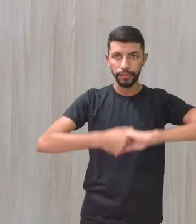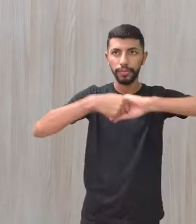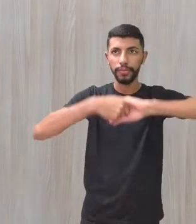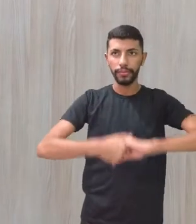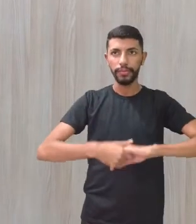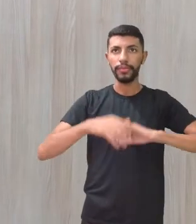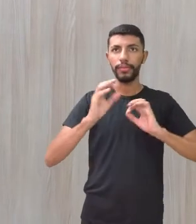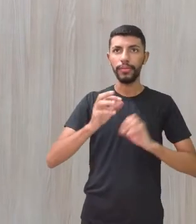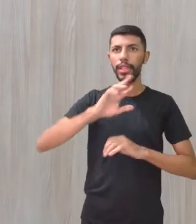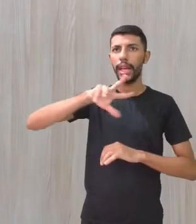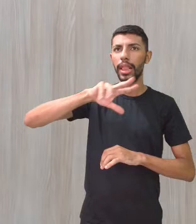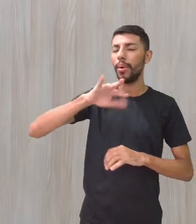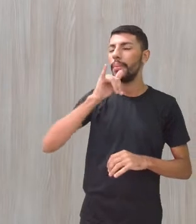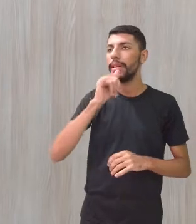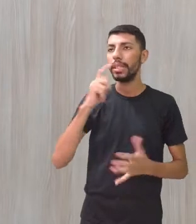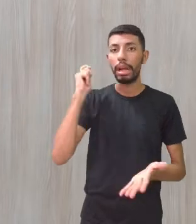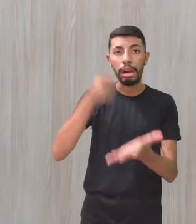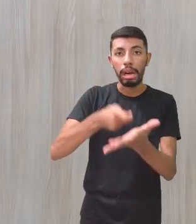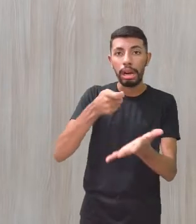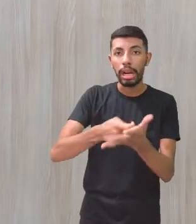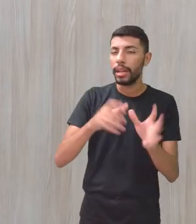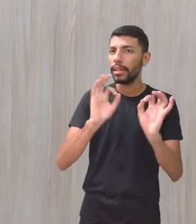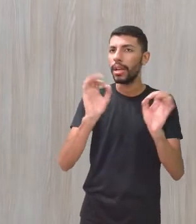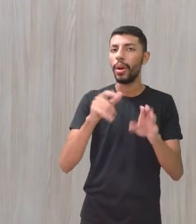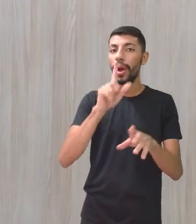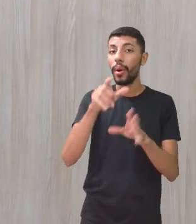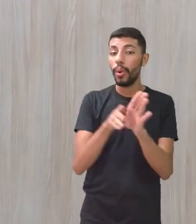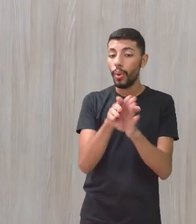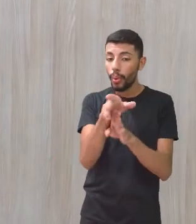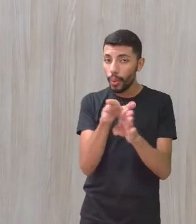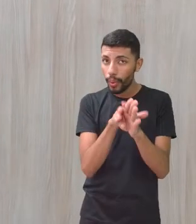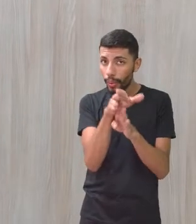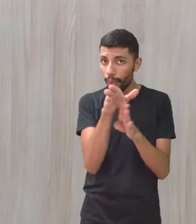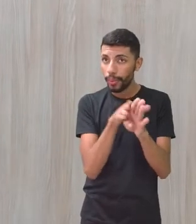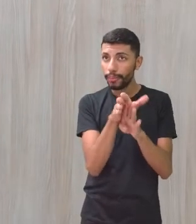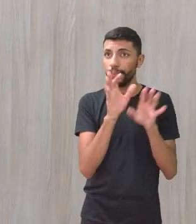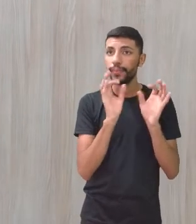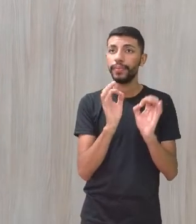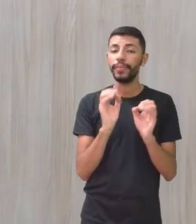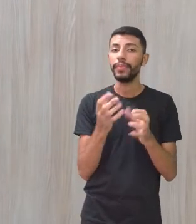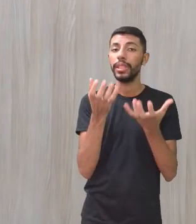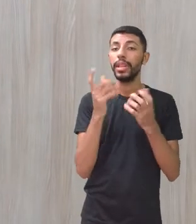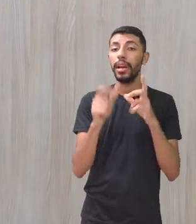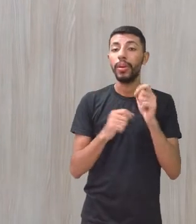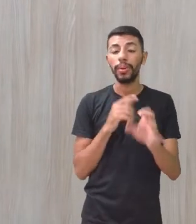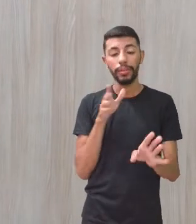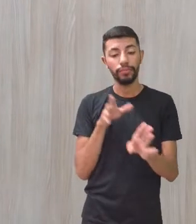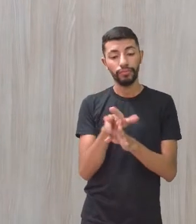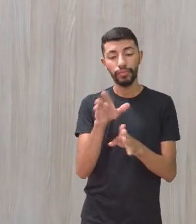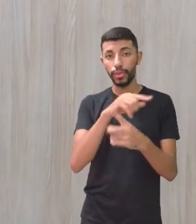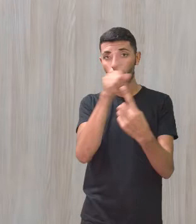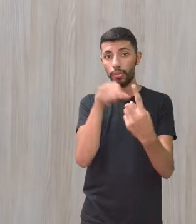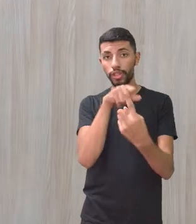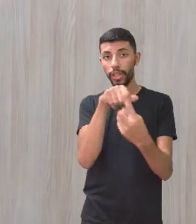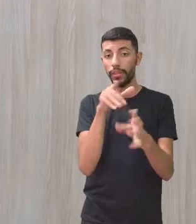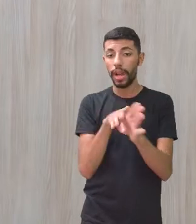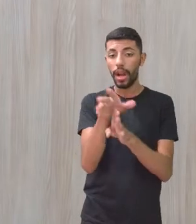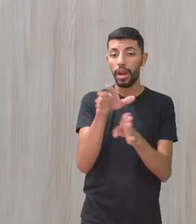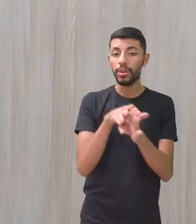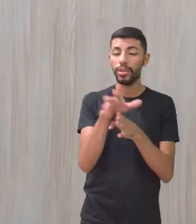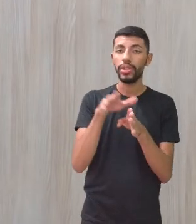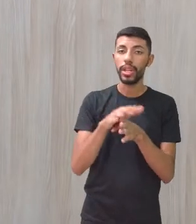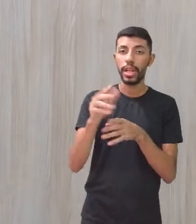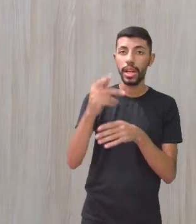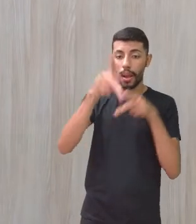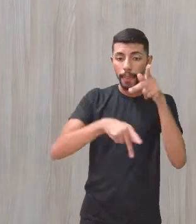mandatório, mas é instrutivo, né? Ele quer reorientar a população sobre o que fazer nesse período